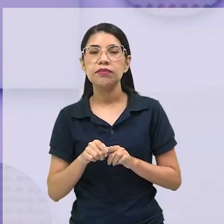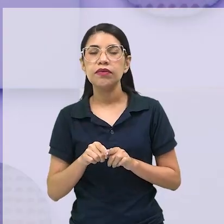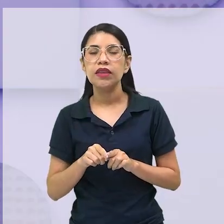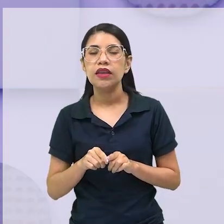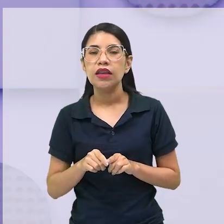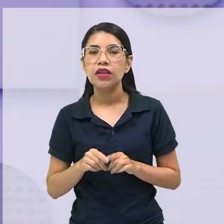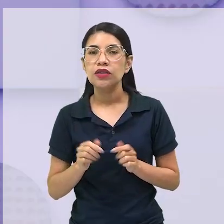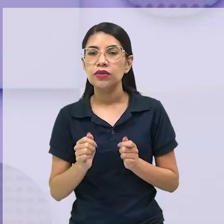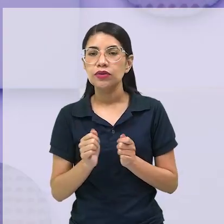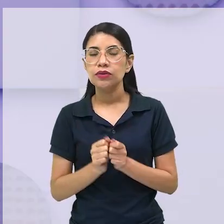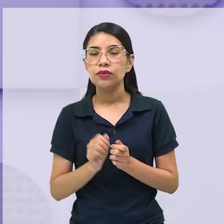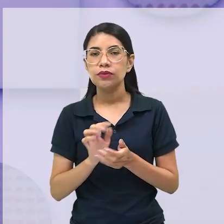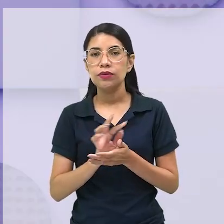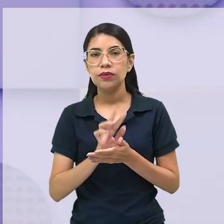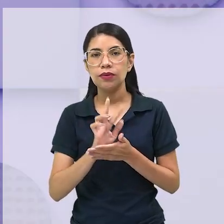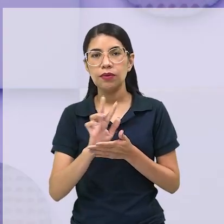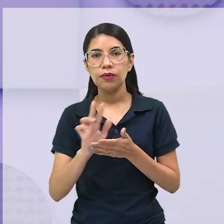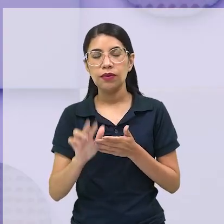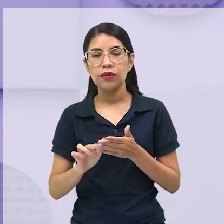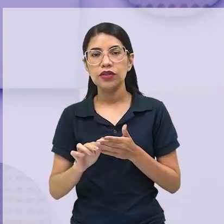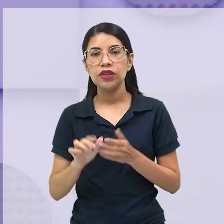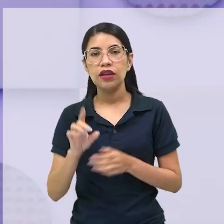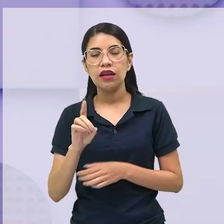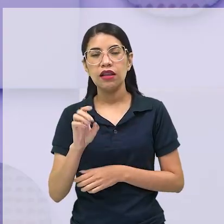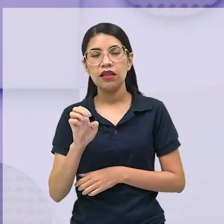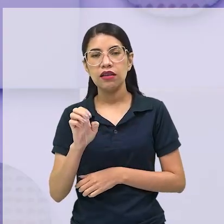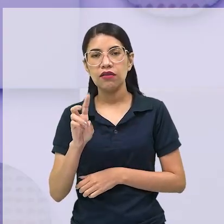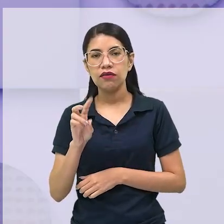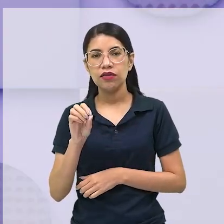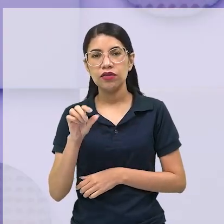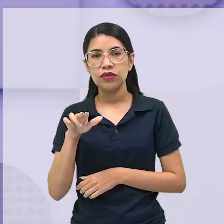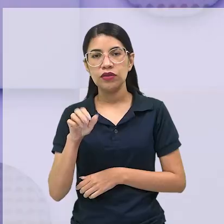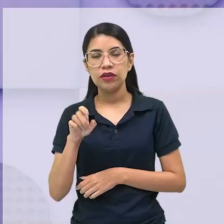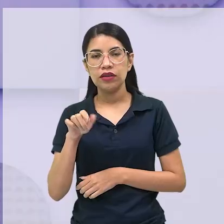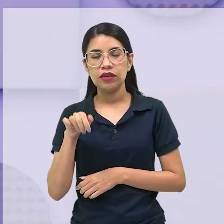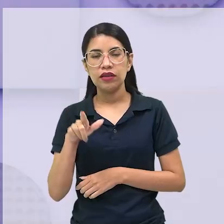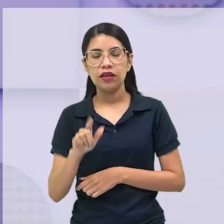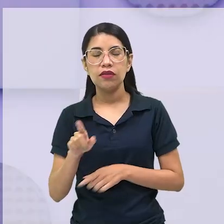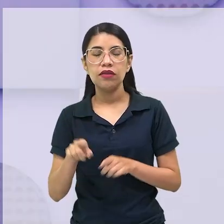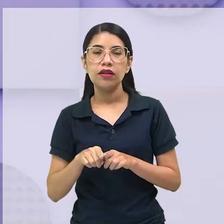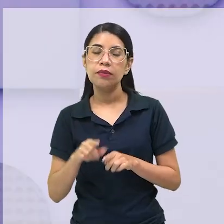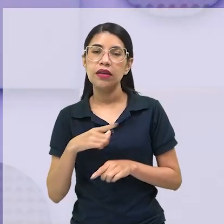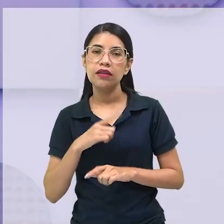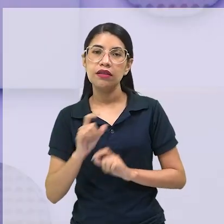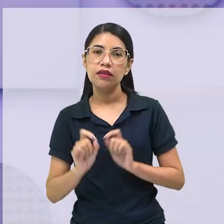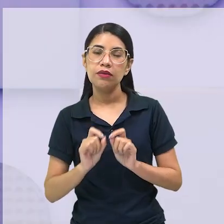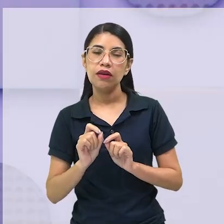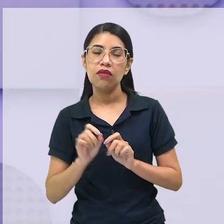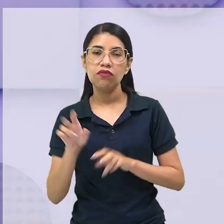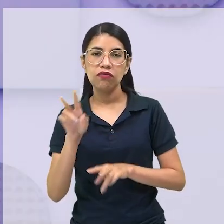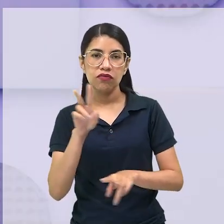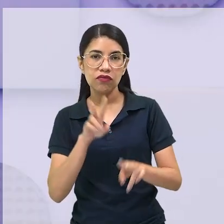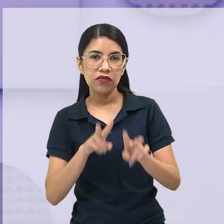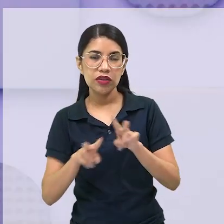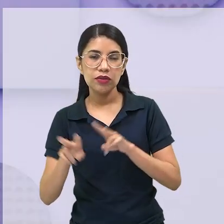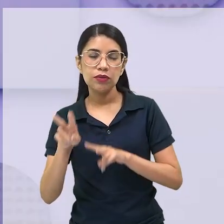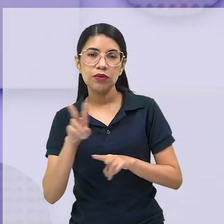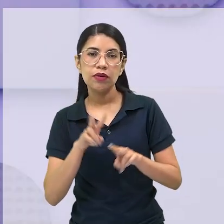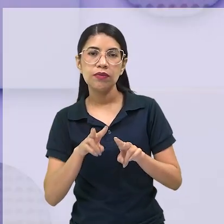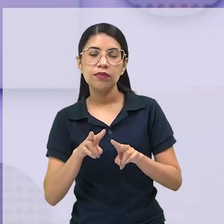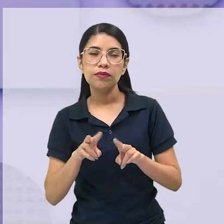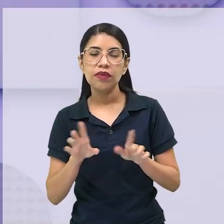com os elementos devocionais, existe também o elemento visual.